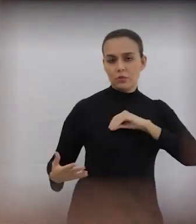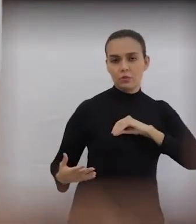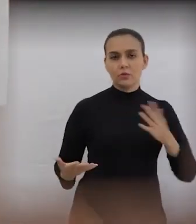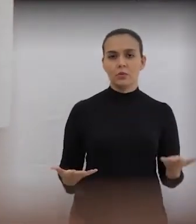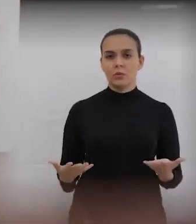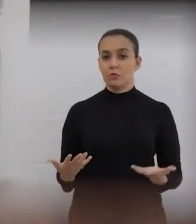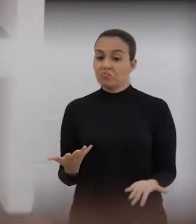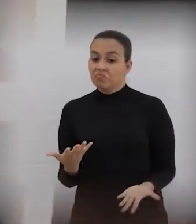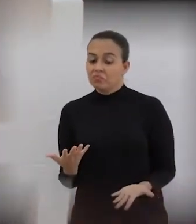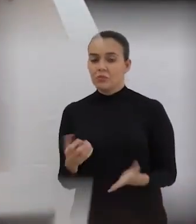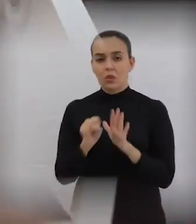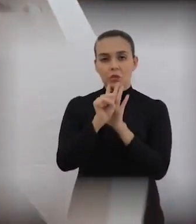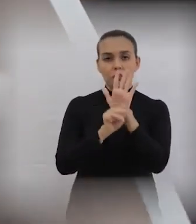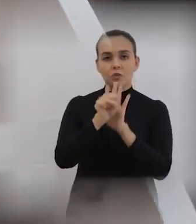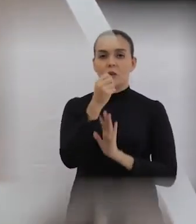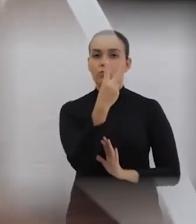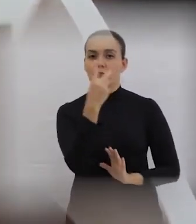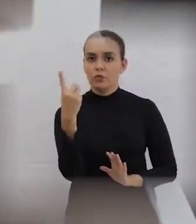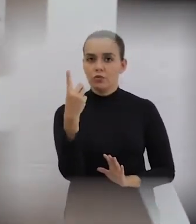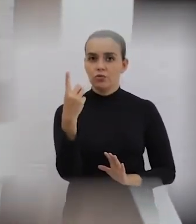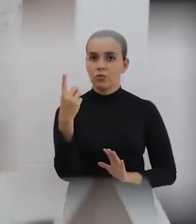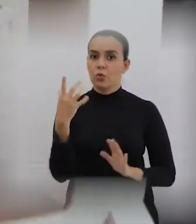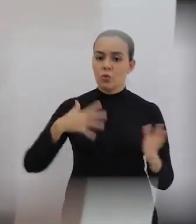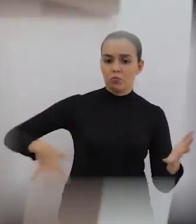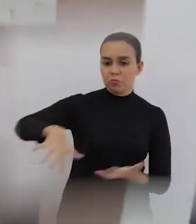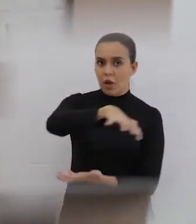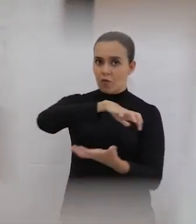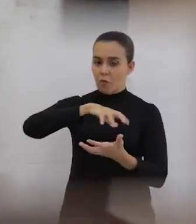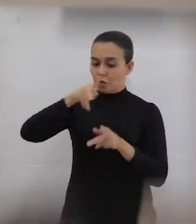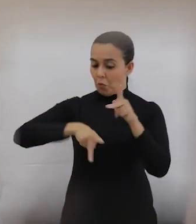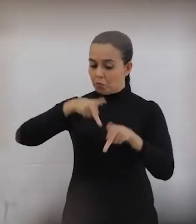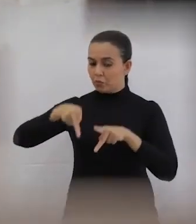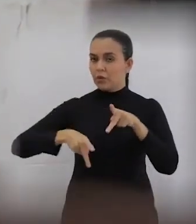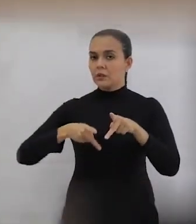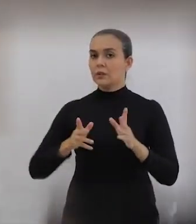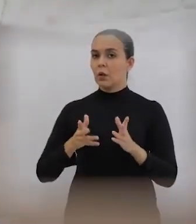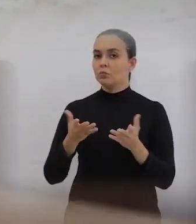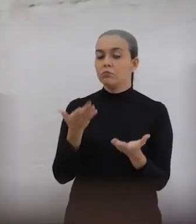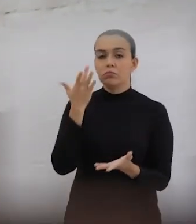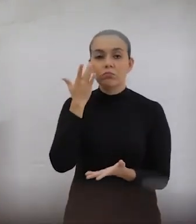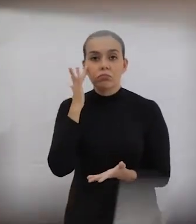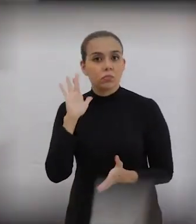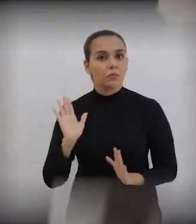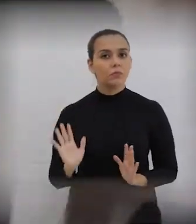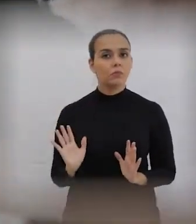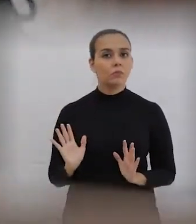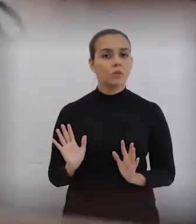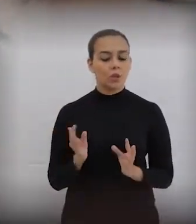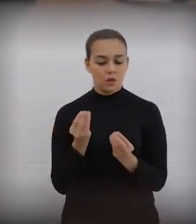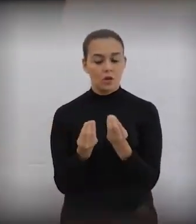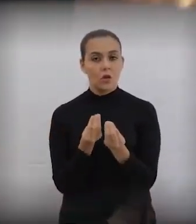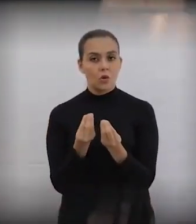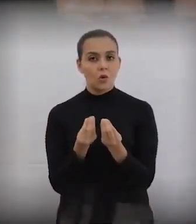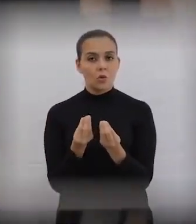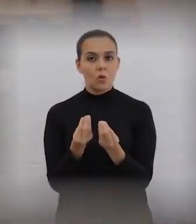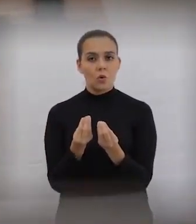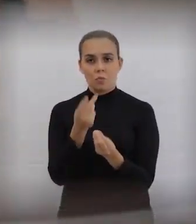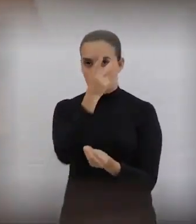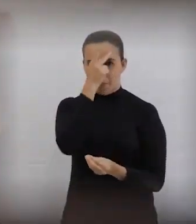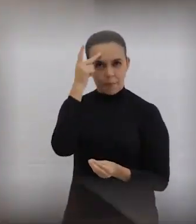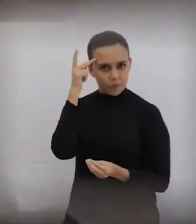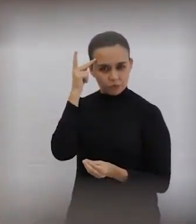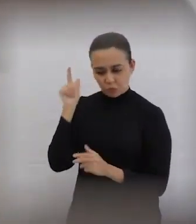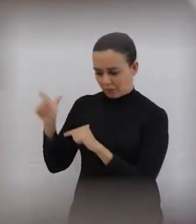Talvez, no século XXI, as revoltas populares sejam dirigidas não contra uma elite econômica que